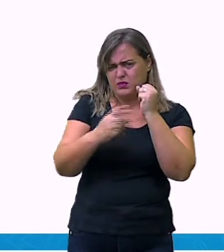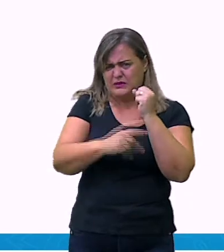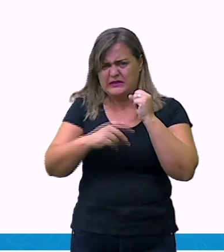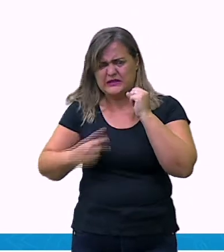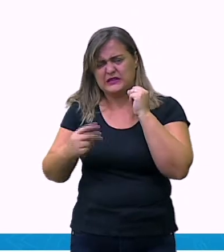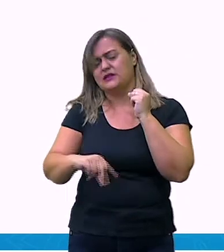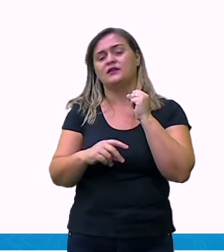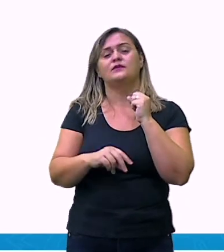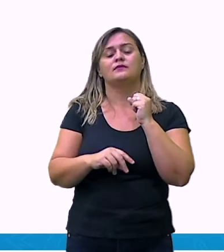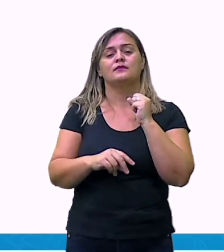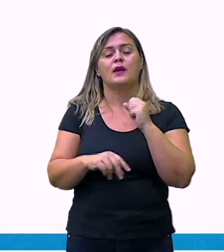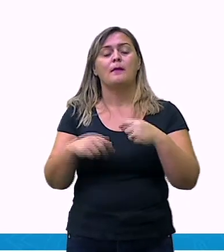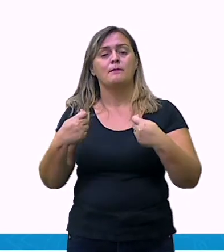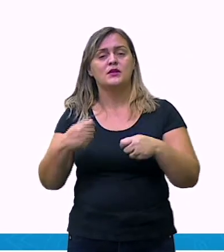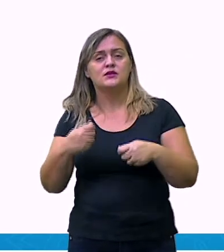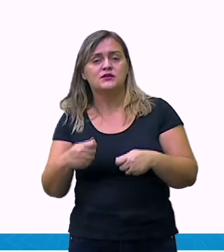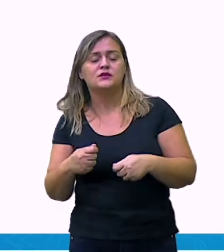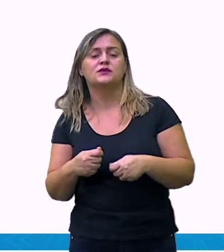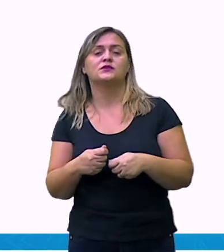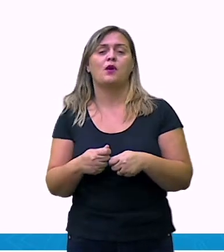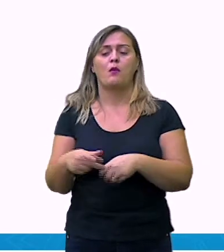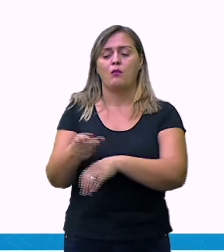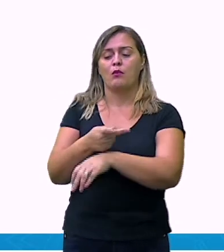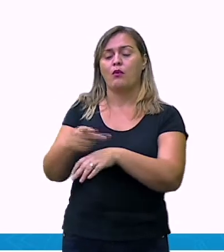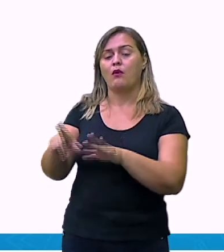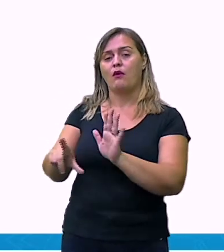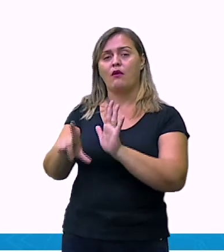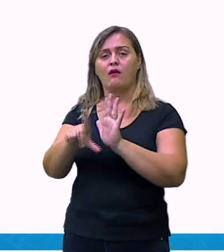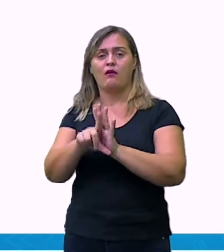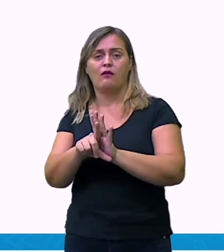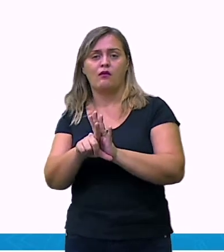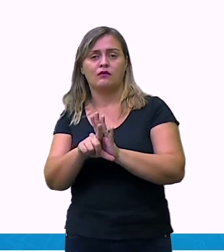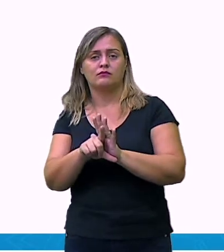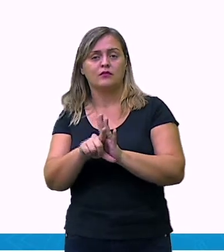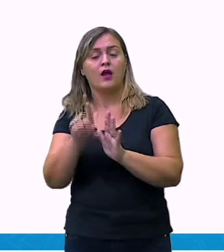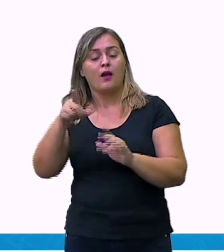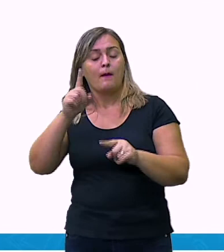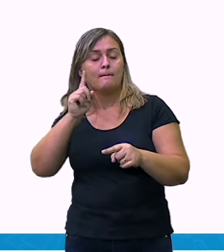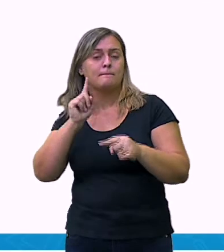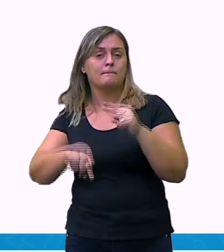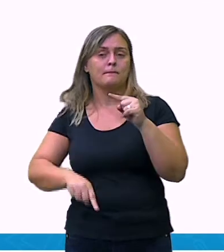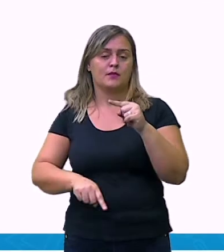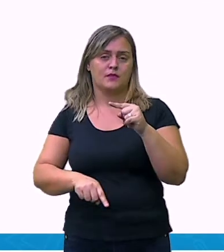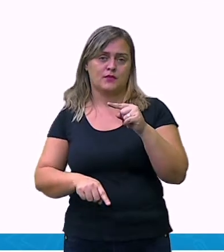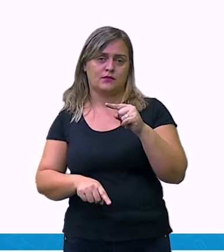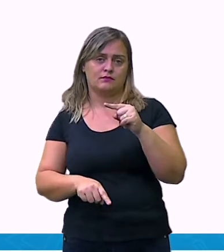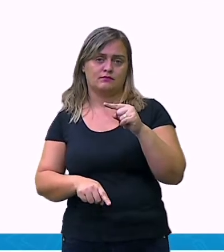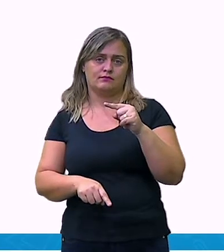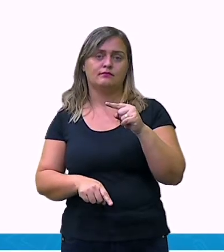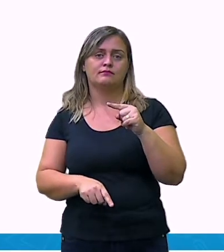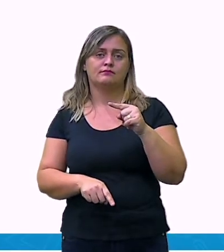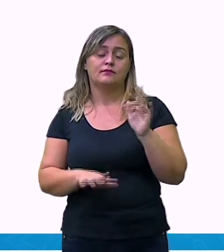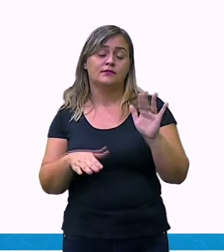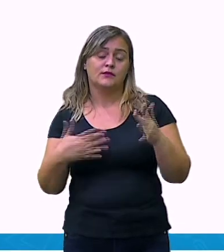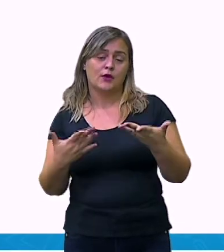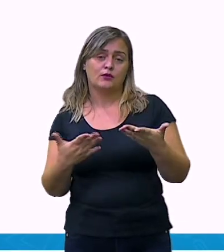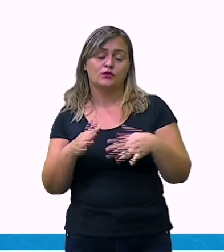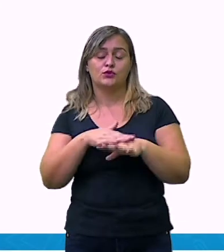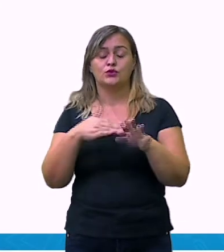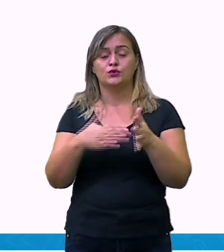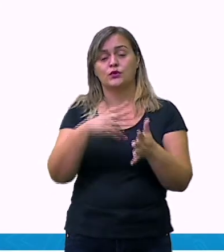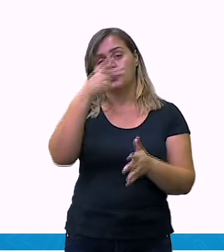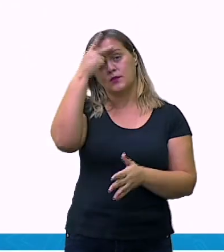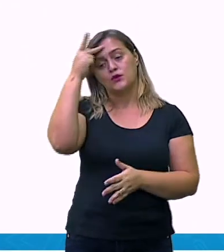pessoa deverá severamente reprimido pela lei. Então, ele é considerado o quê? Inocente. E